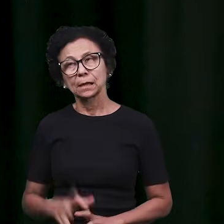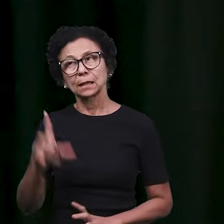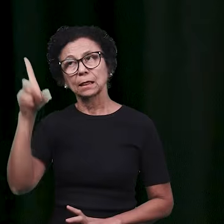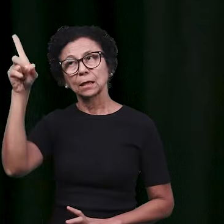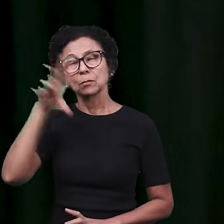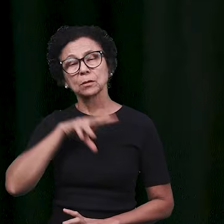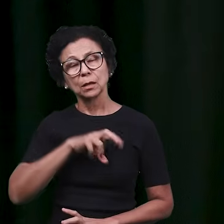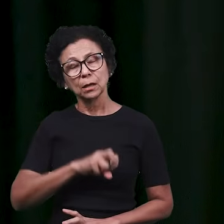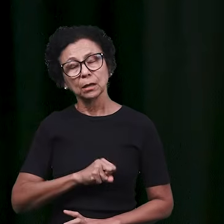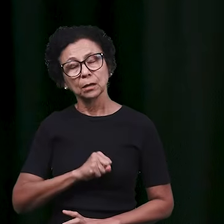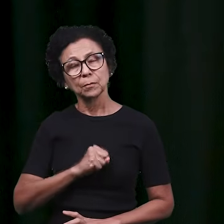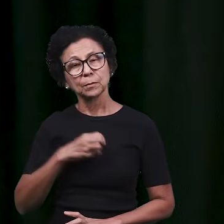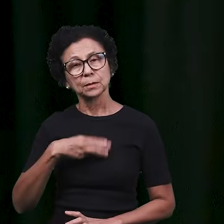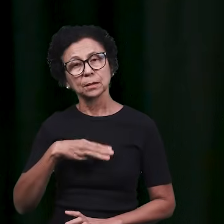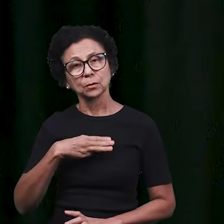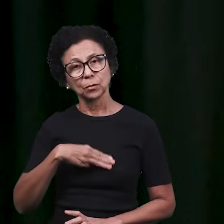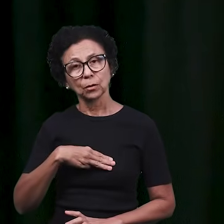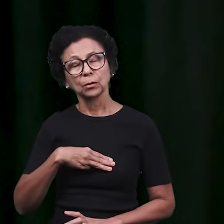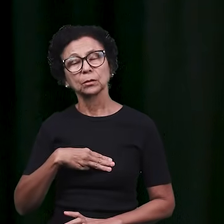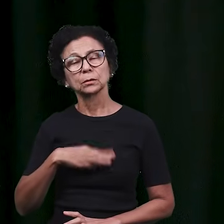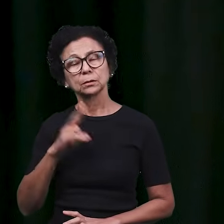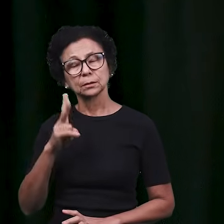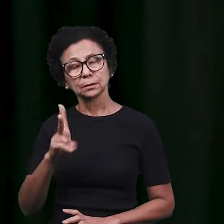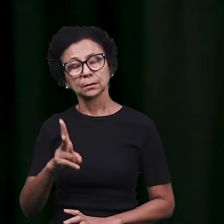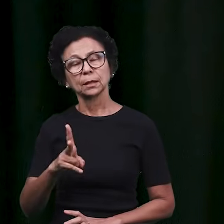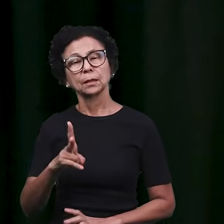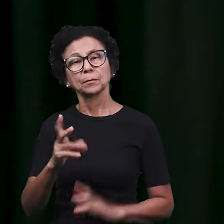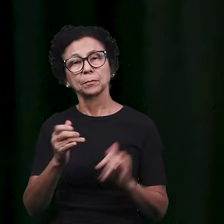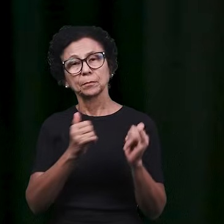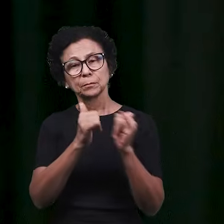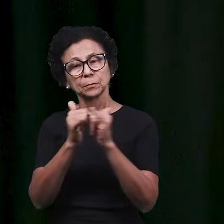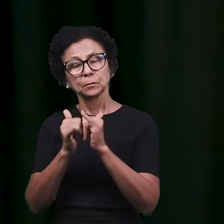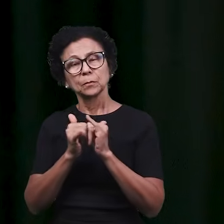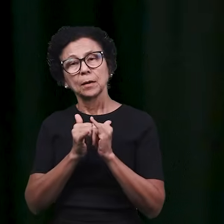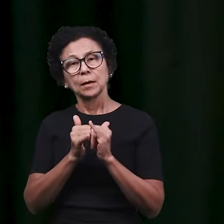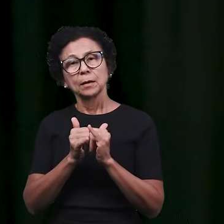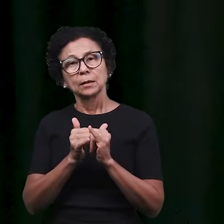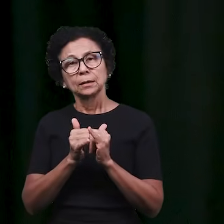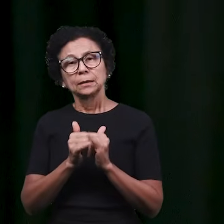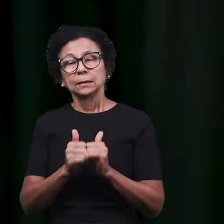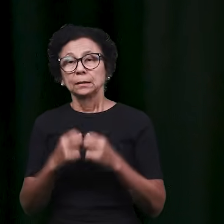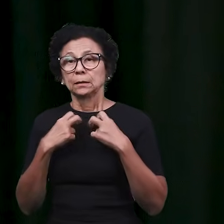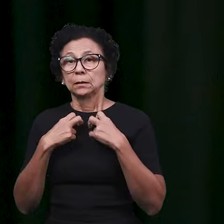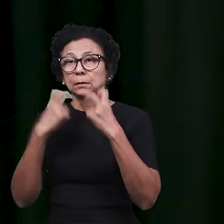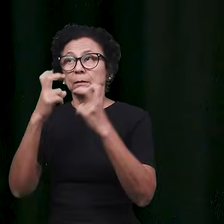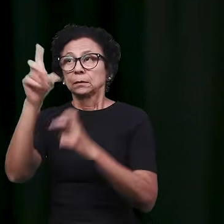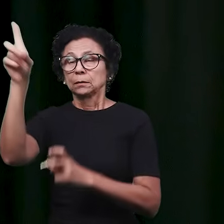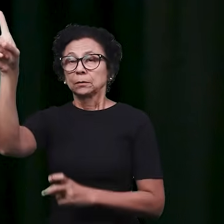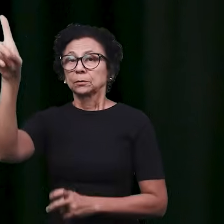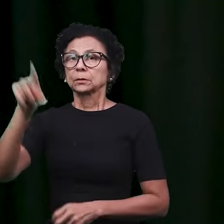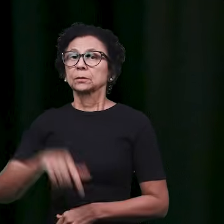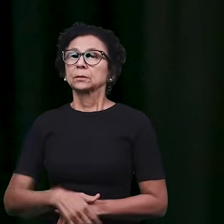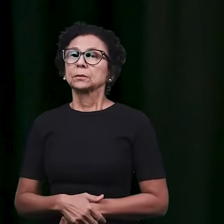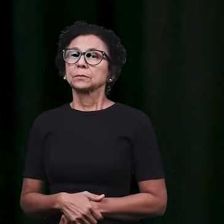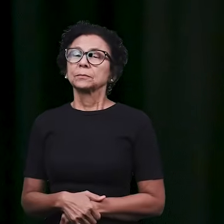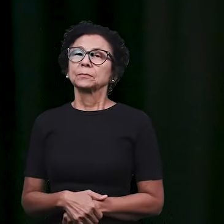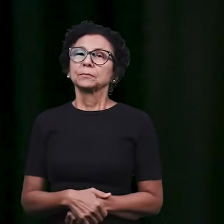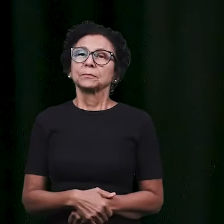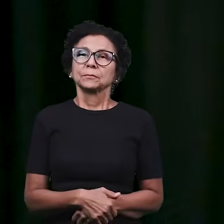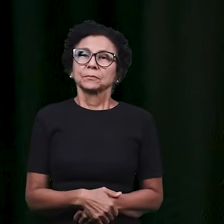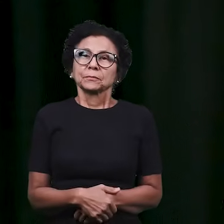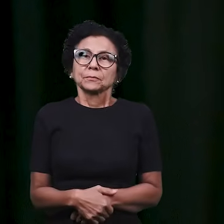misericórdia de Deus está presente para te perdoar, para te regenerar. Clame a Deus e Deus vai